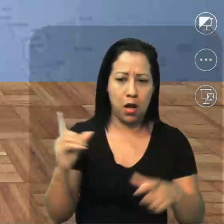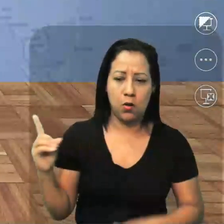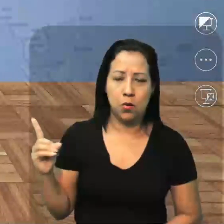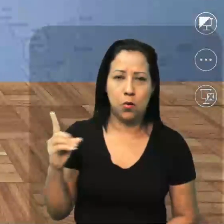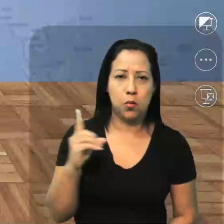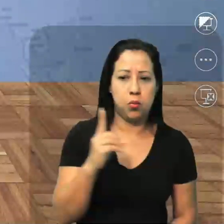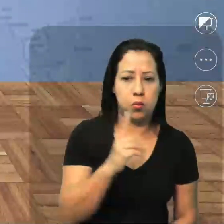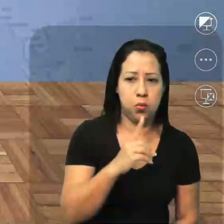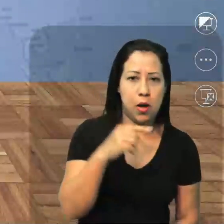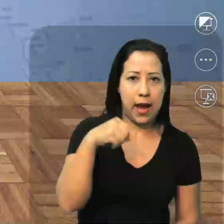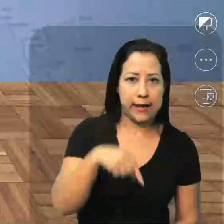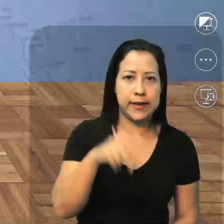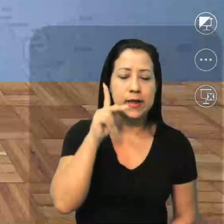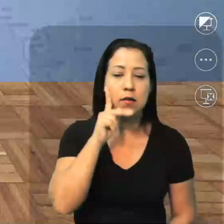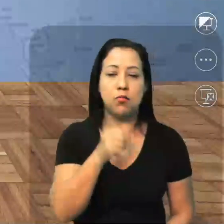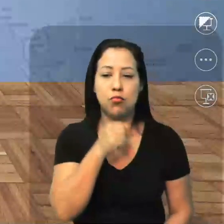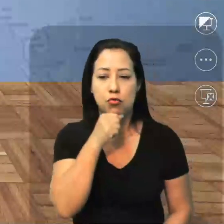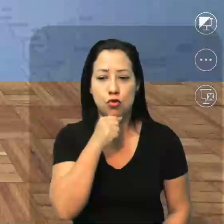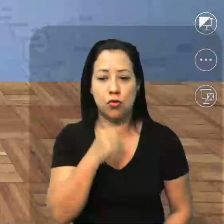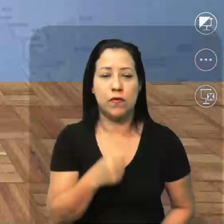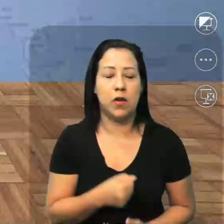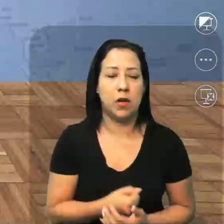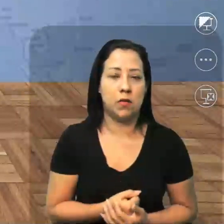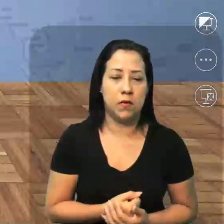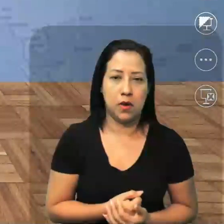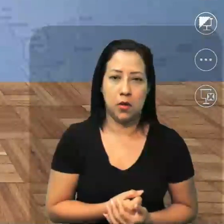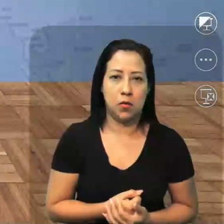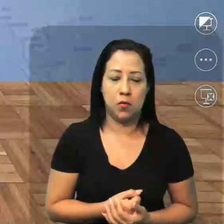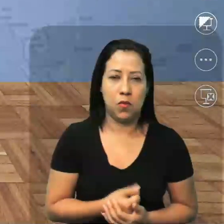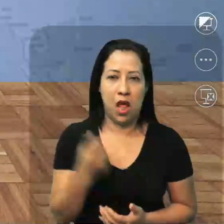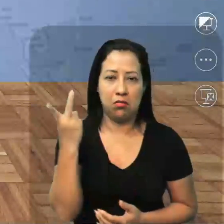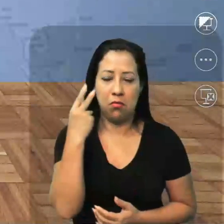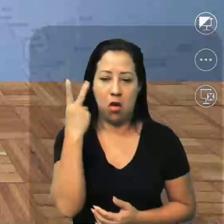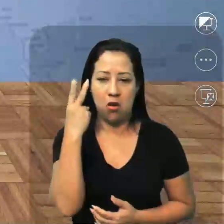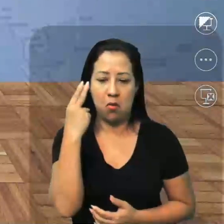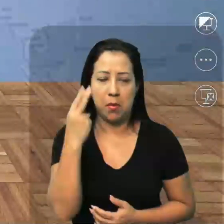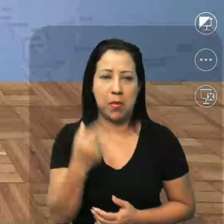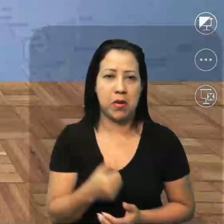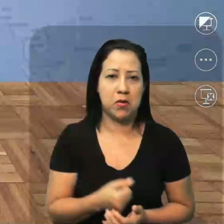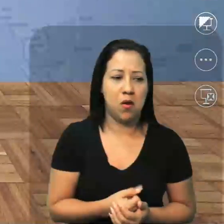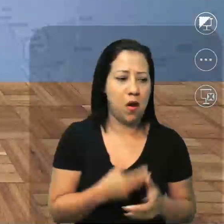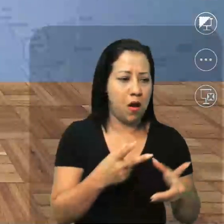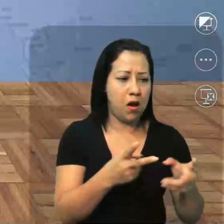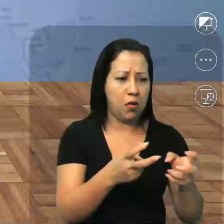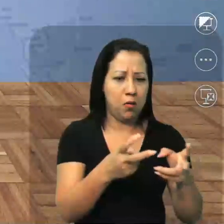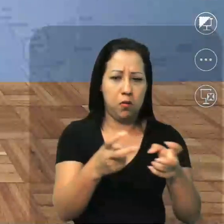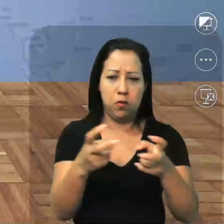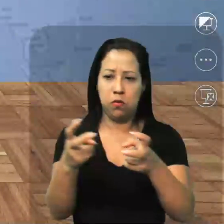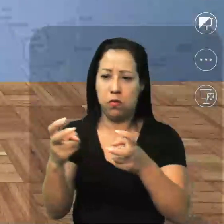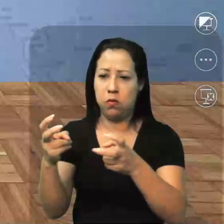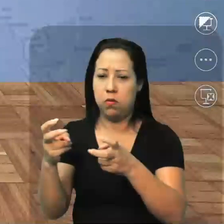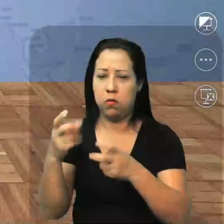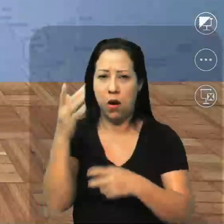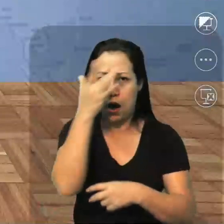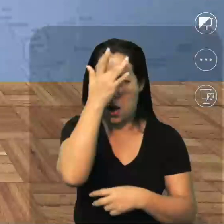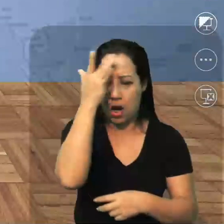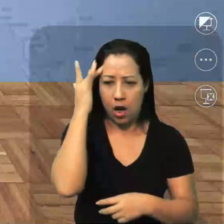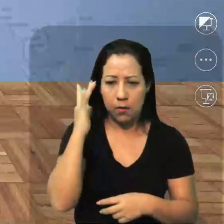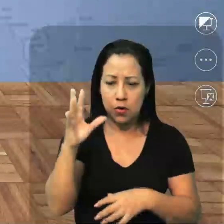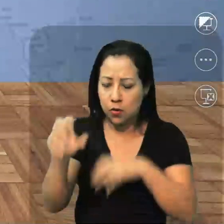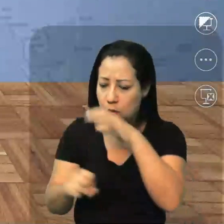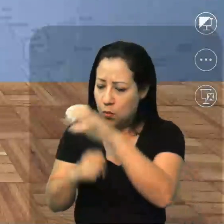Isso aqui na cidade de Porto Velho hoje está se tornando rotina, observando pessoas catando restos de